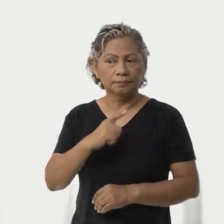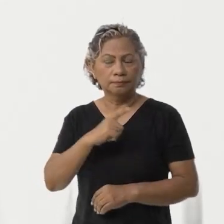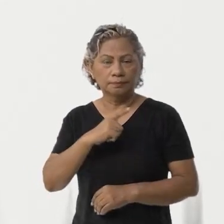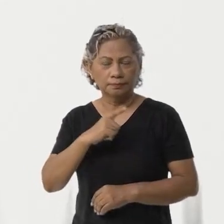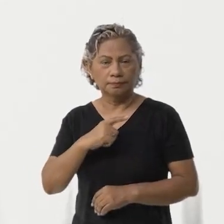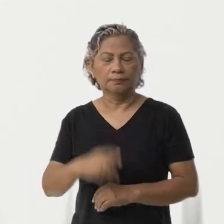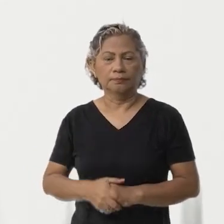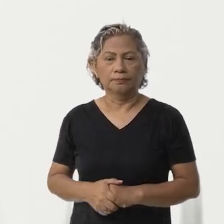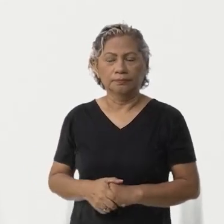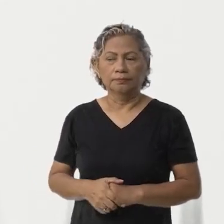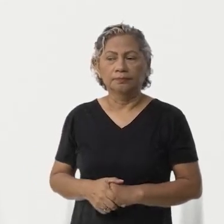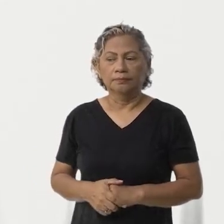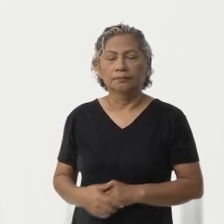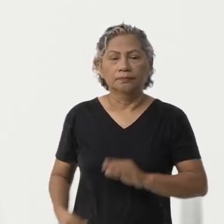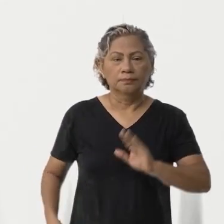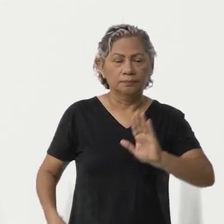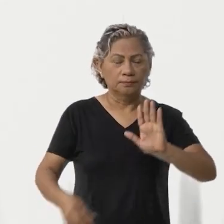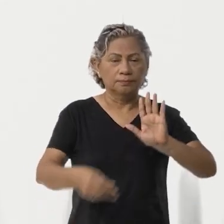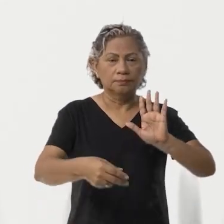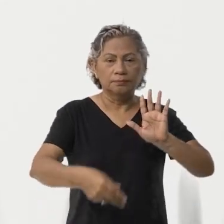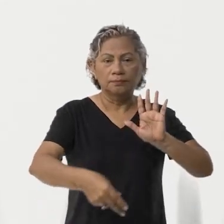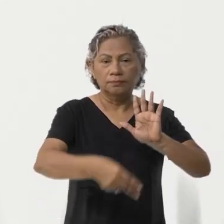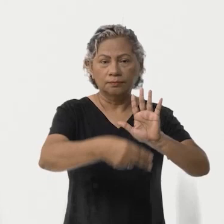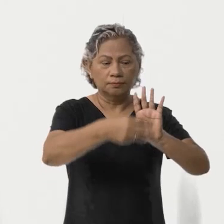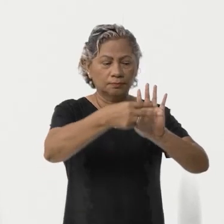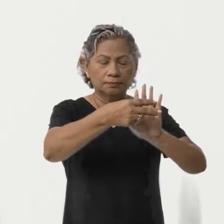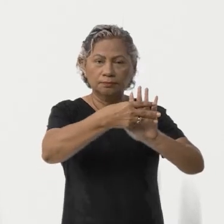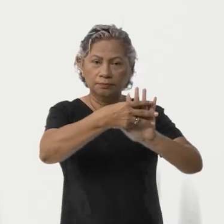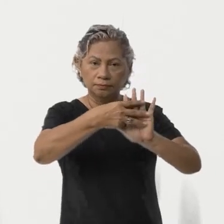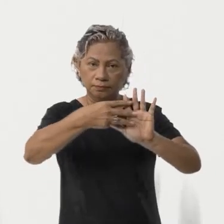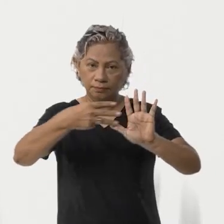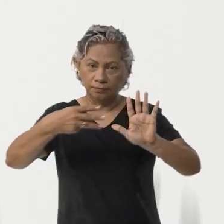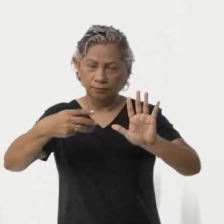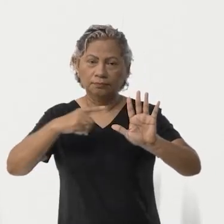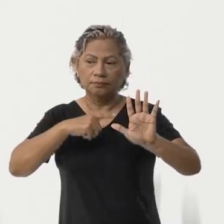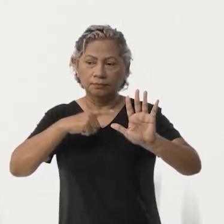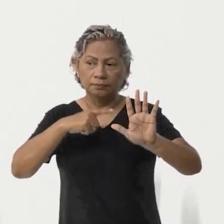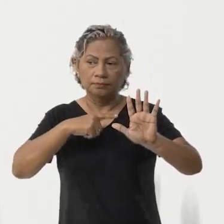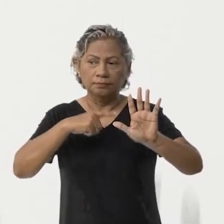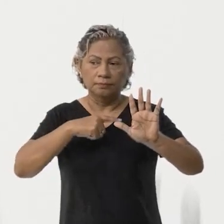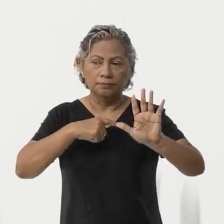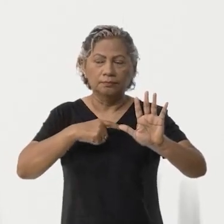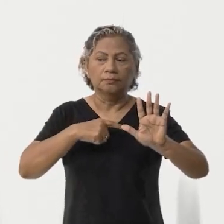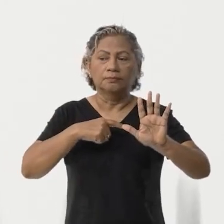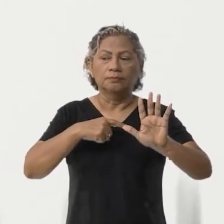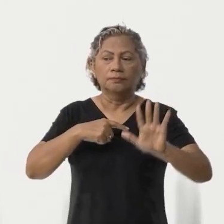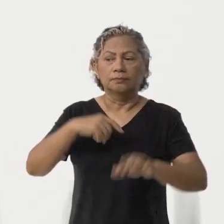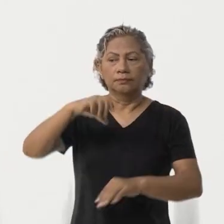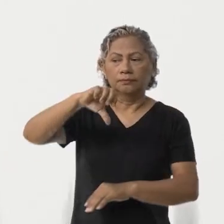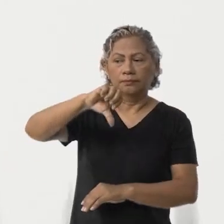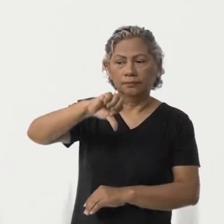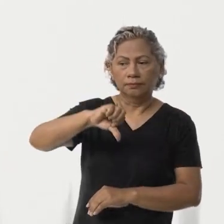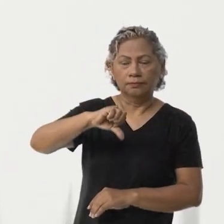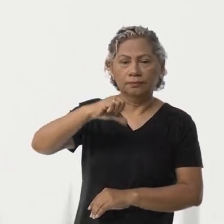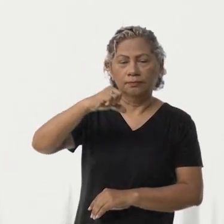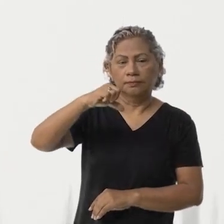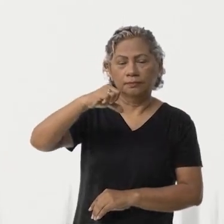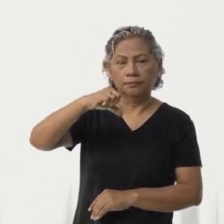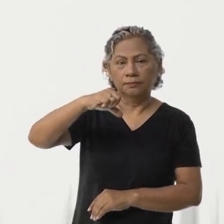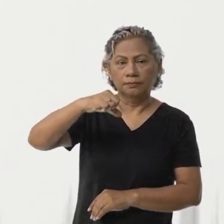pelo Trópico de Capricórnio, apresenta 92% do seu território na chamada